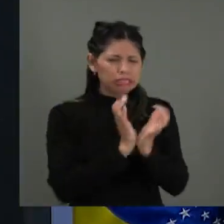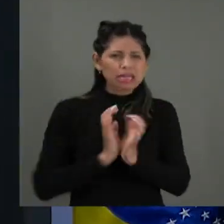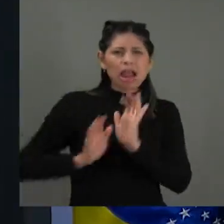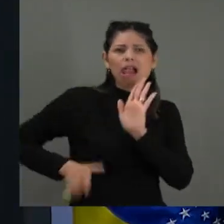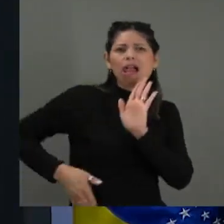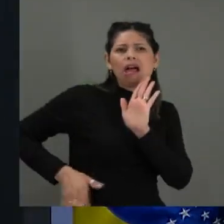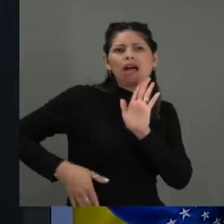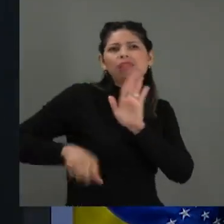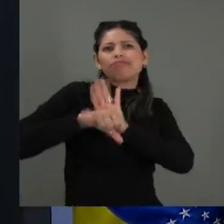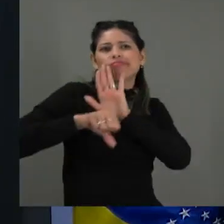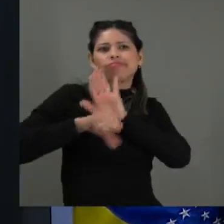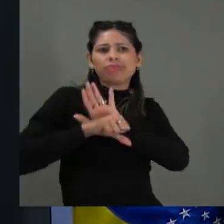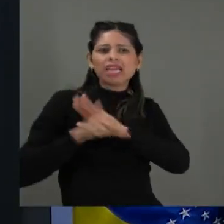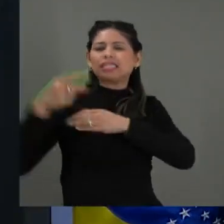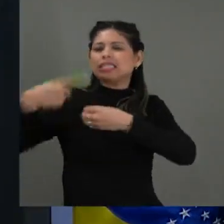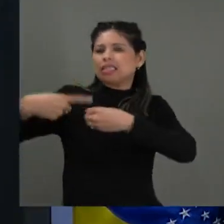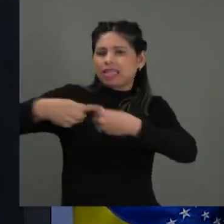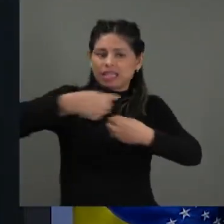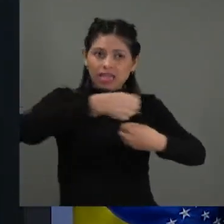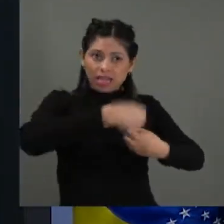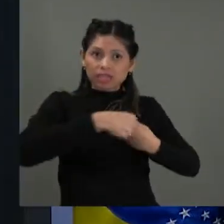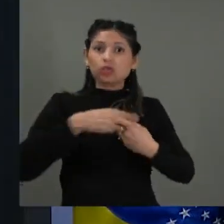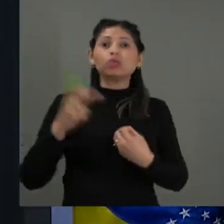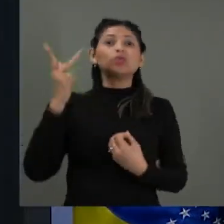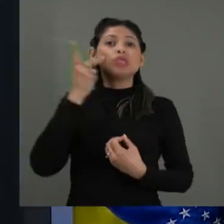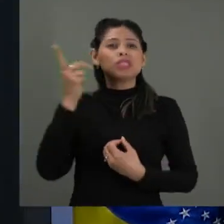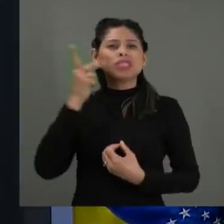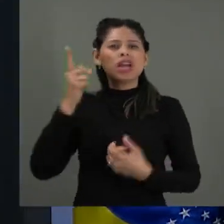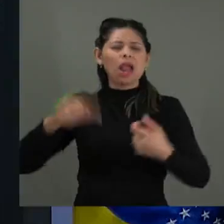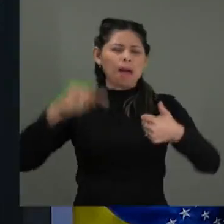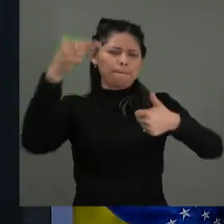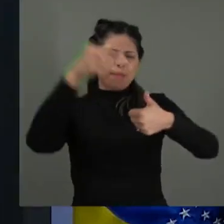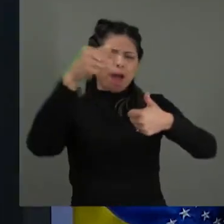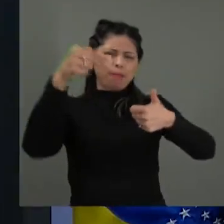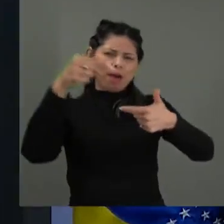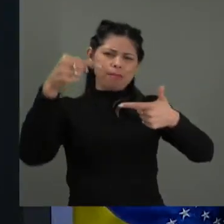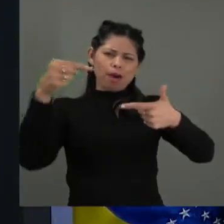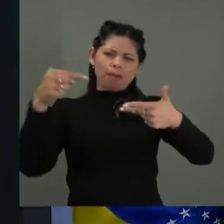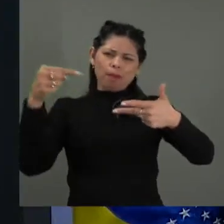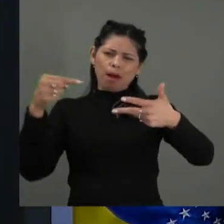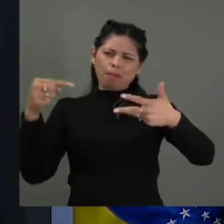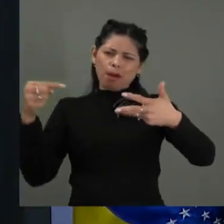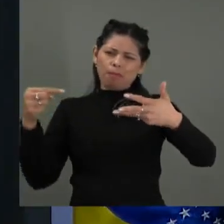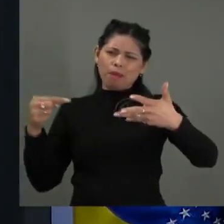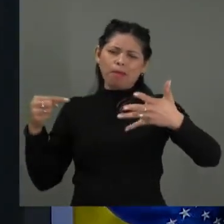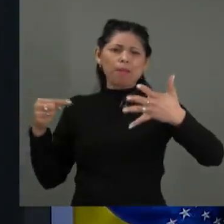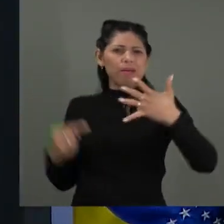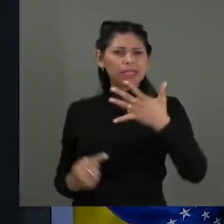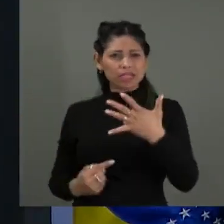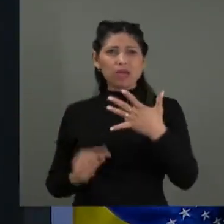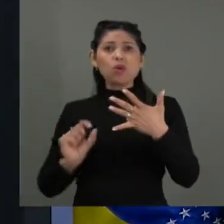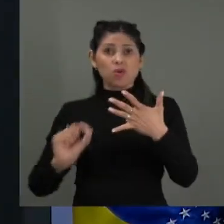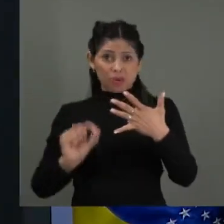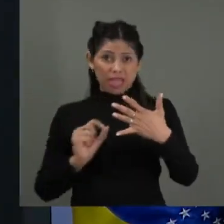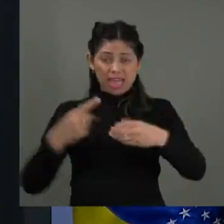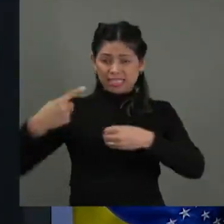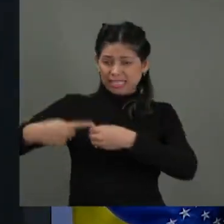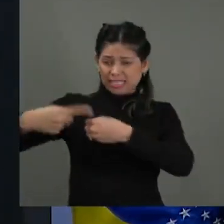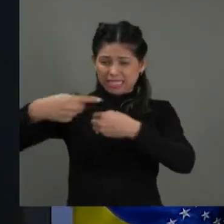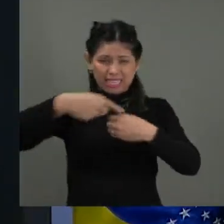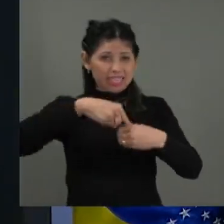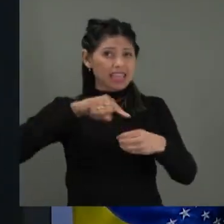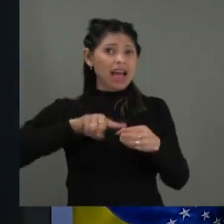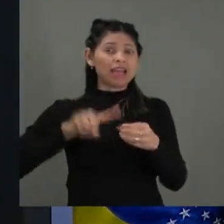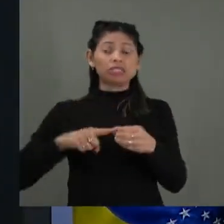Fortaleza, como, por exemplo, Cajazeiras, Benfica, Barra do Ceará, Pirambu, Janguruçu, Carlito, Pamplona e